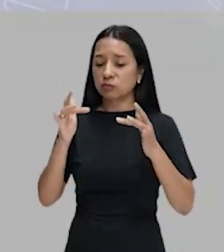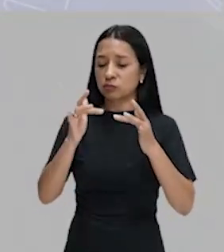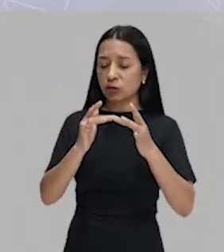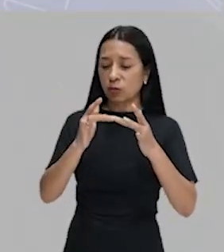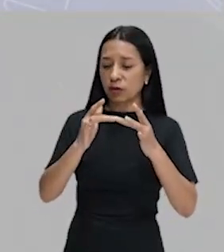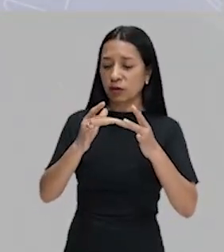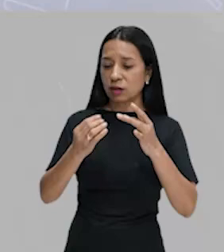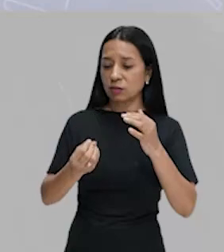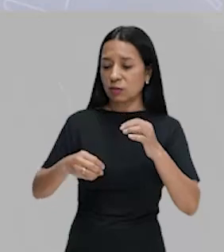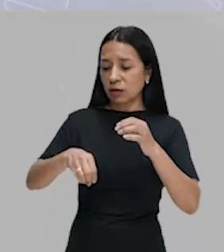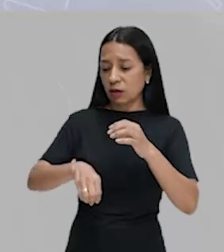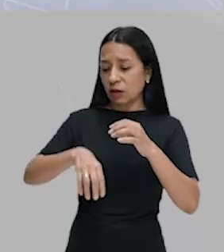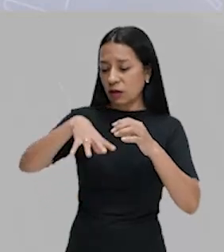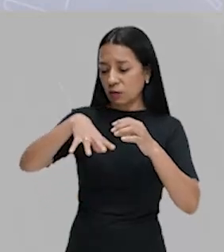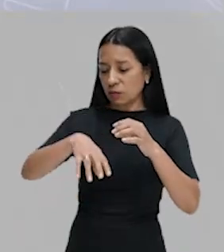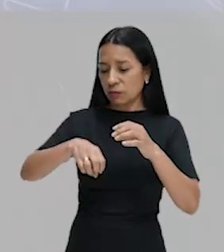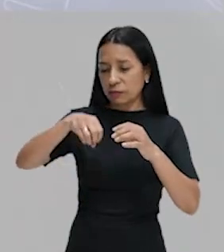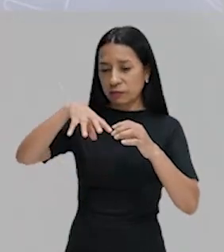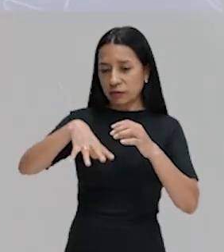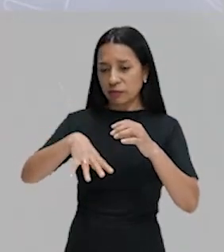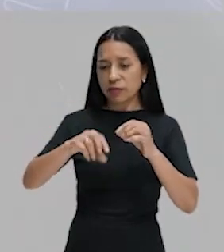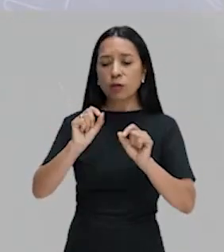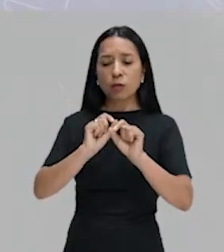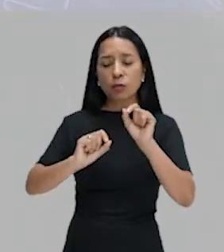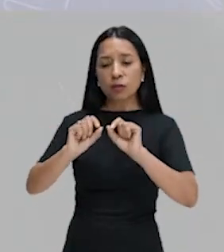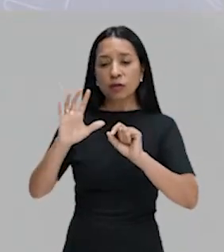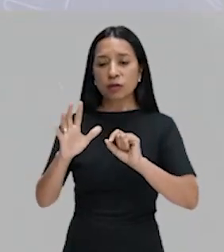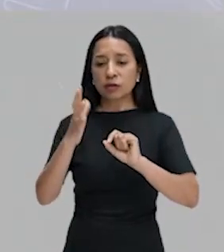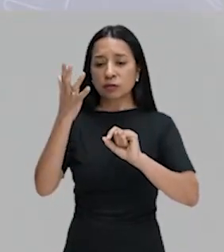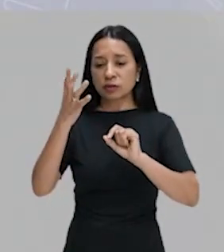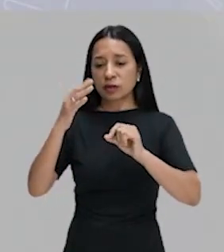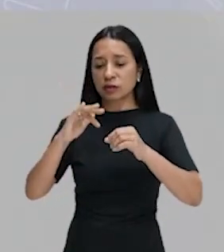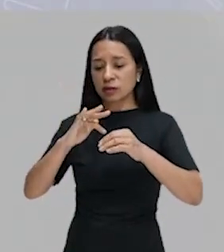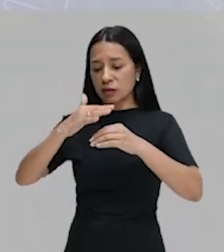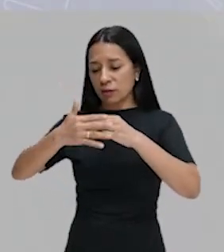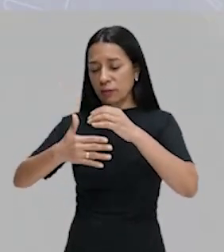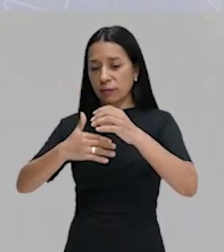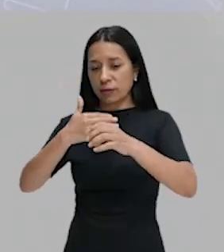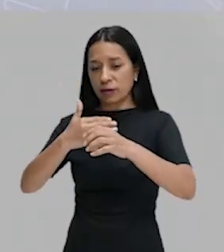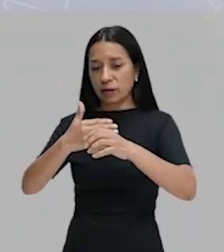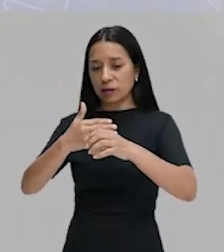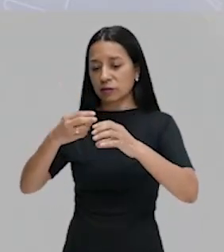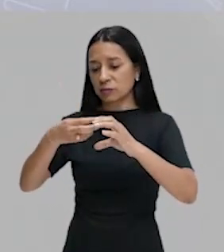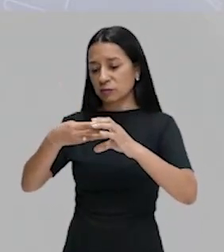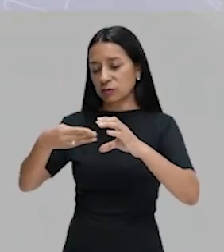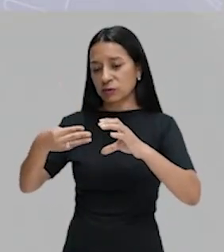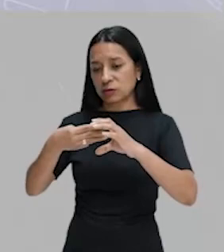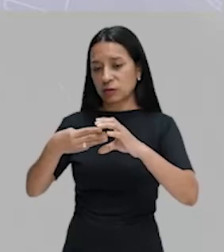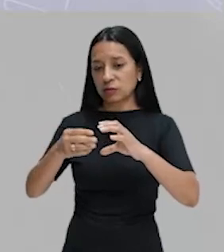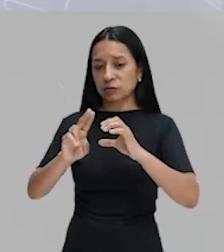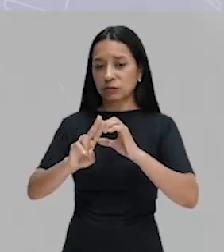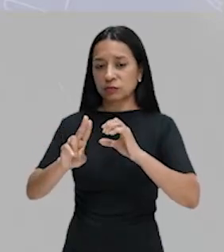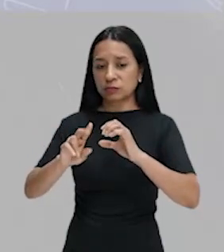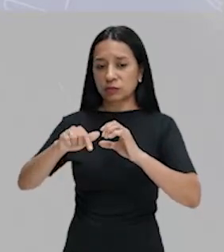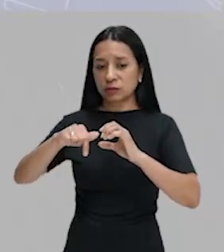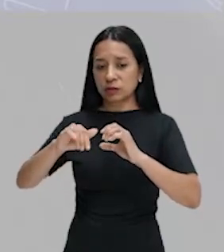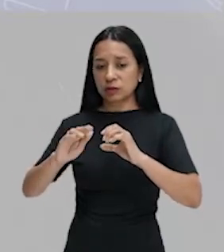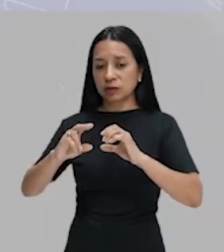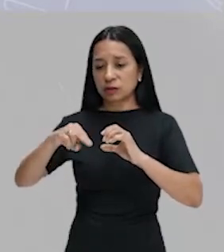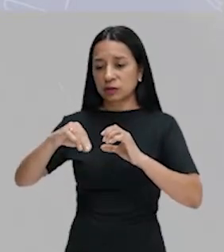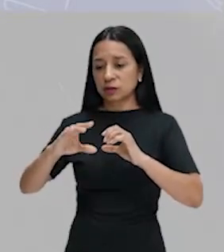que acontece? Lá na pele da água viva tem essas células aqui, chamado de